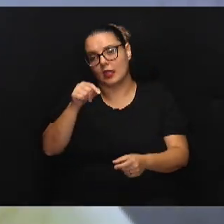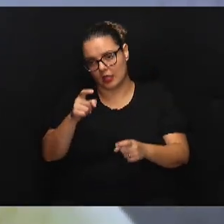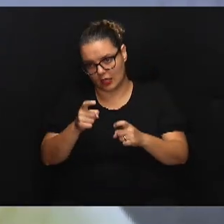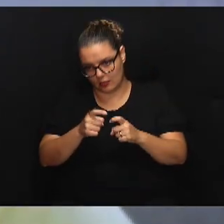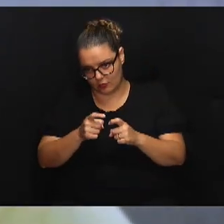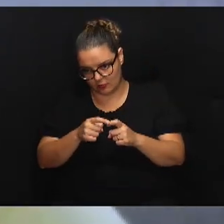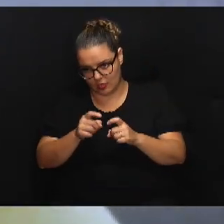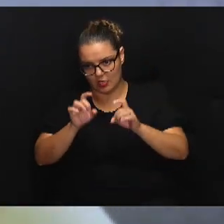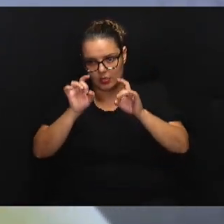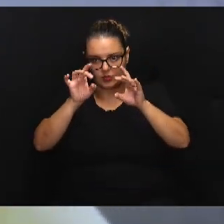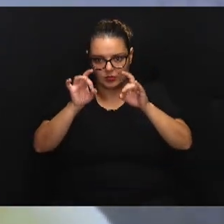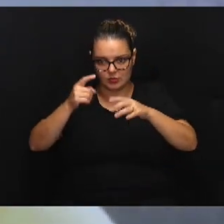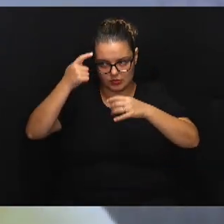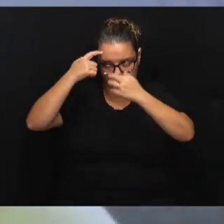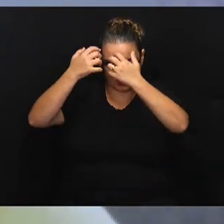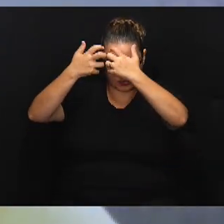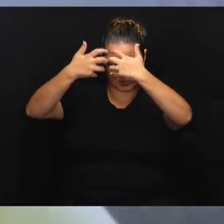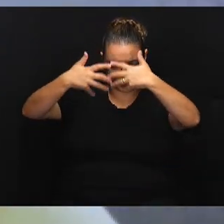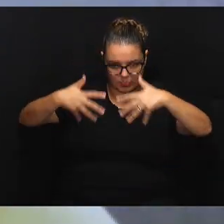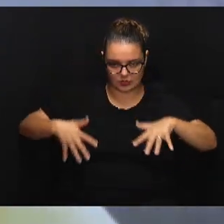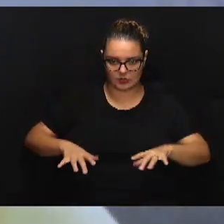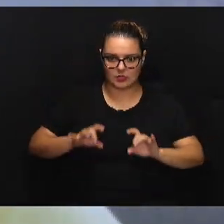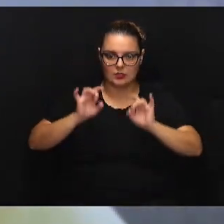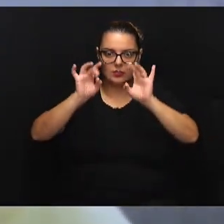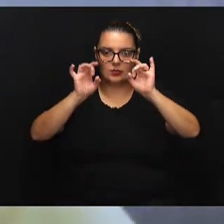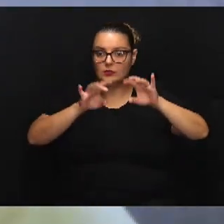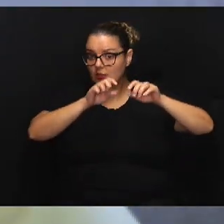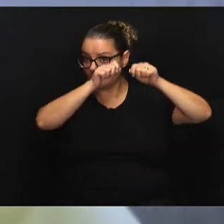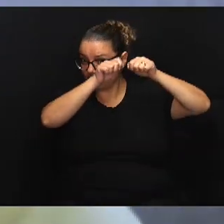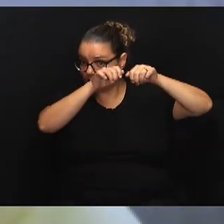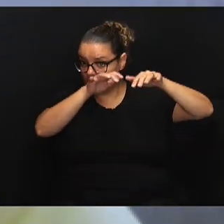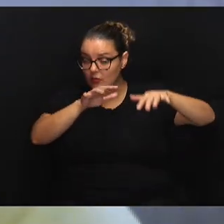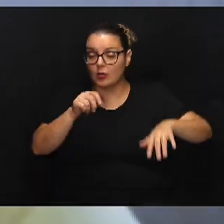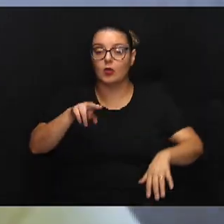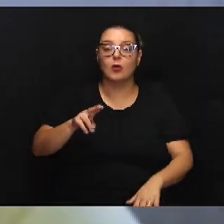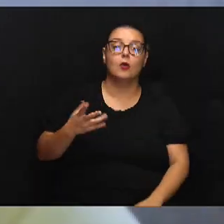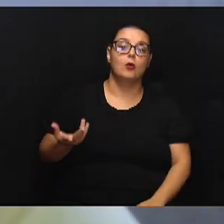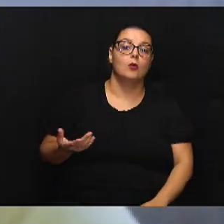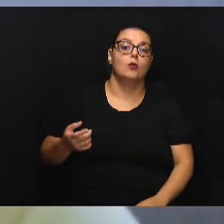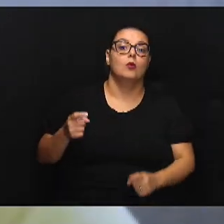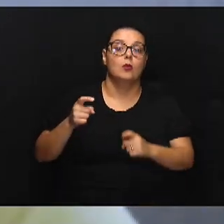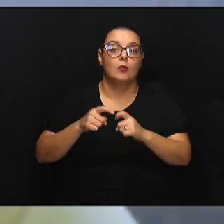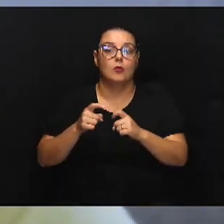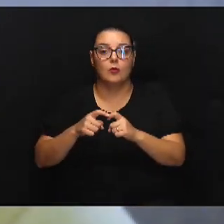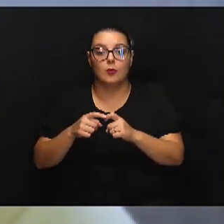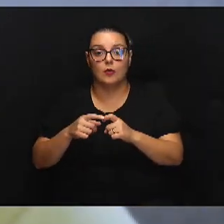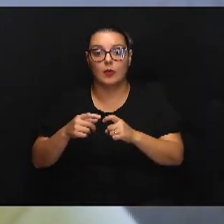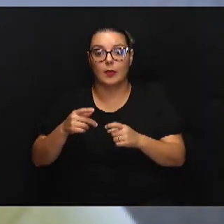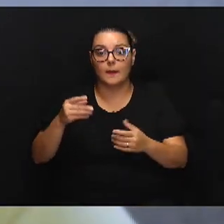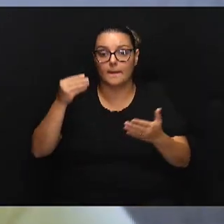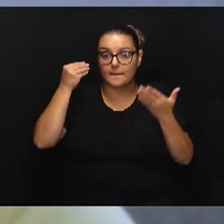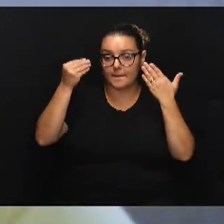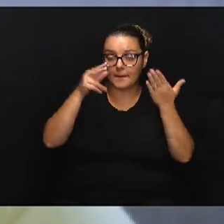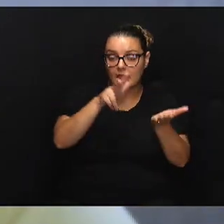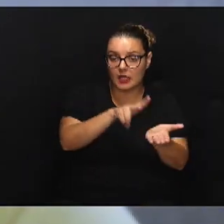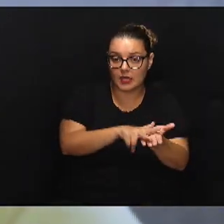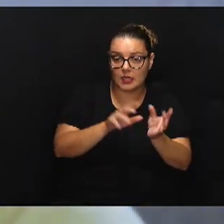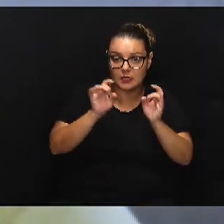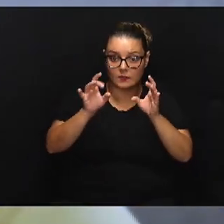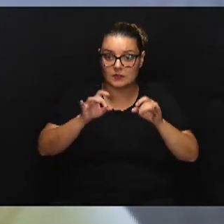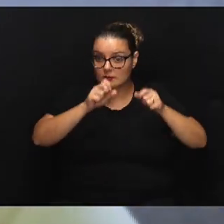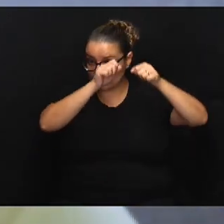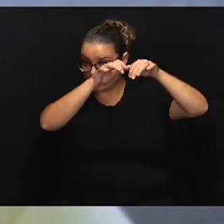médico neurologista, especialista em autismo, ou é um médico psiquiatra, especialista em